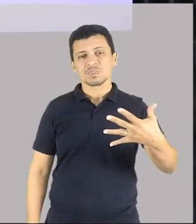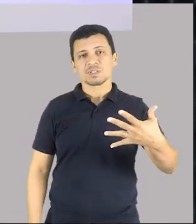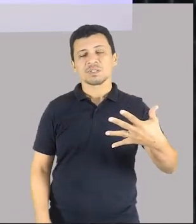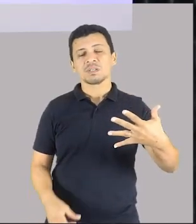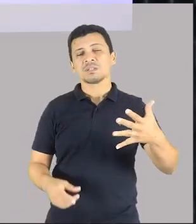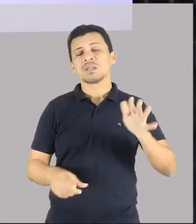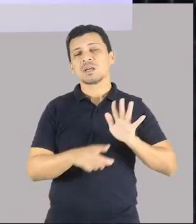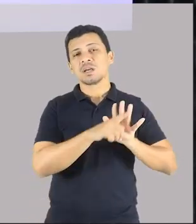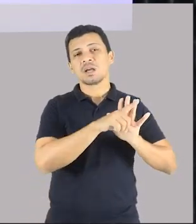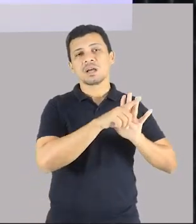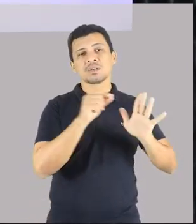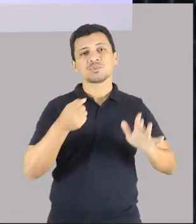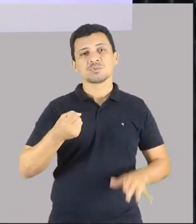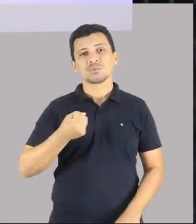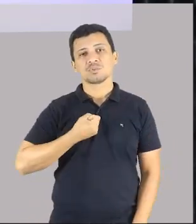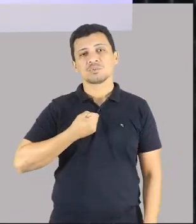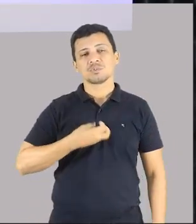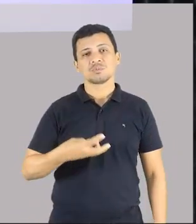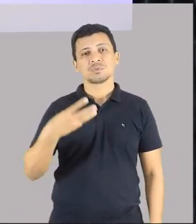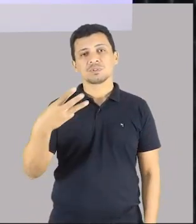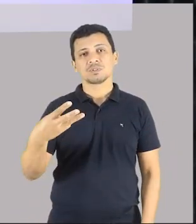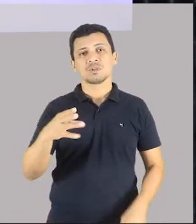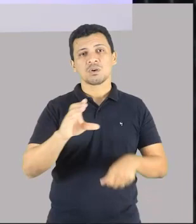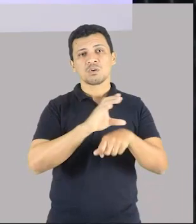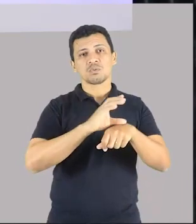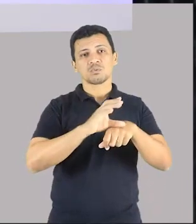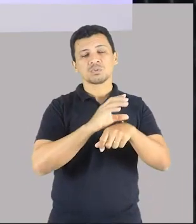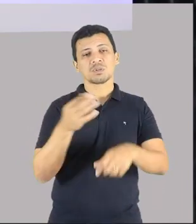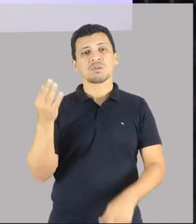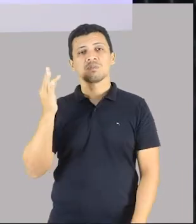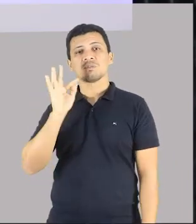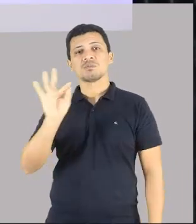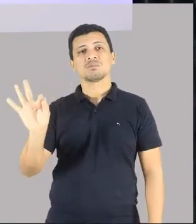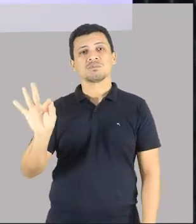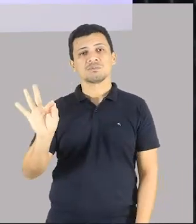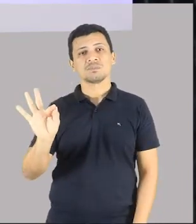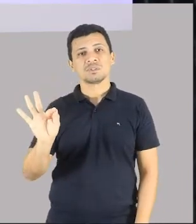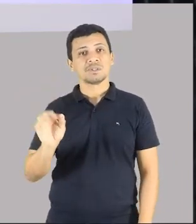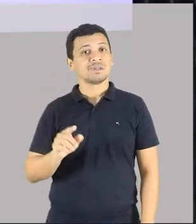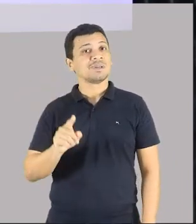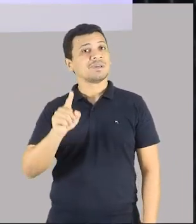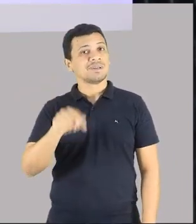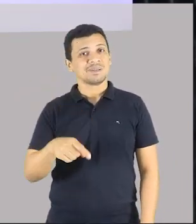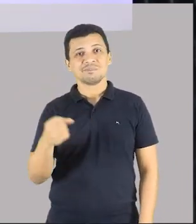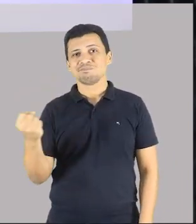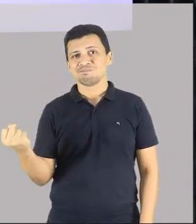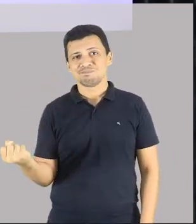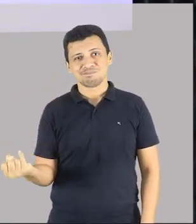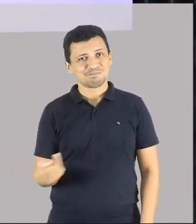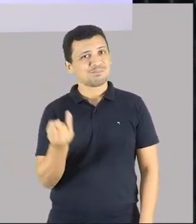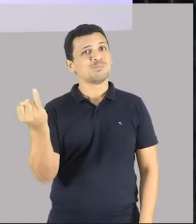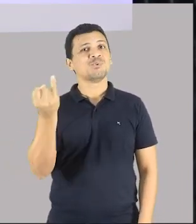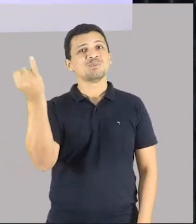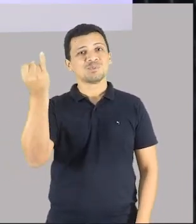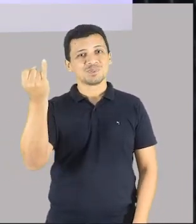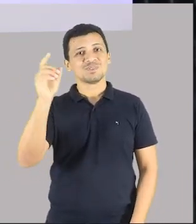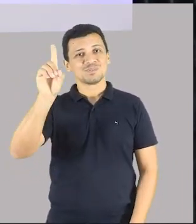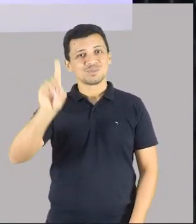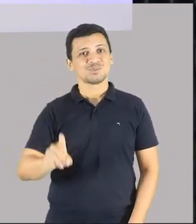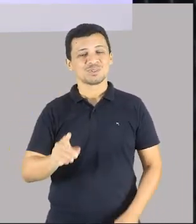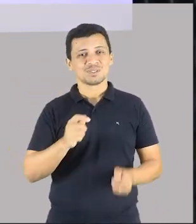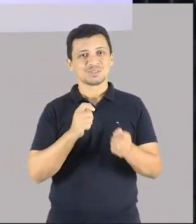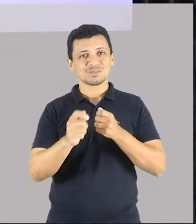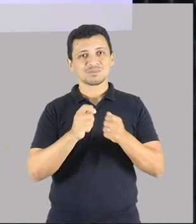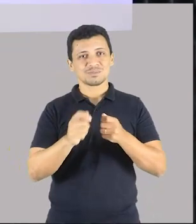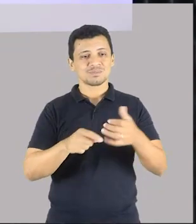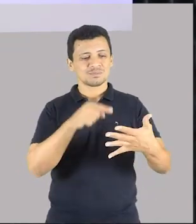artigo 37 da Constituição Federal, que é um dos artigos mais emblemáticos ao direito administrativo. Esses